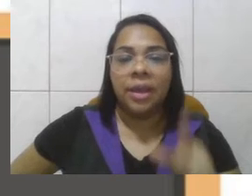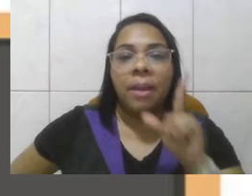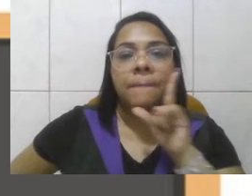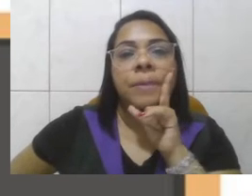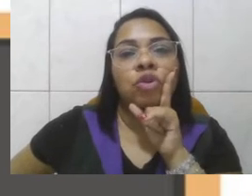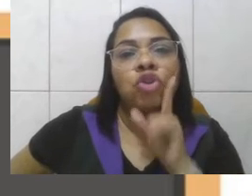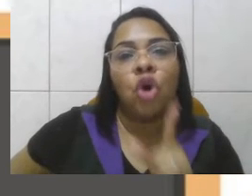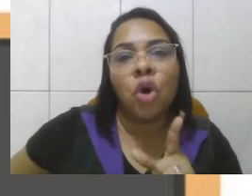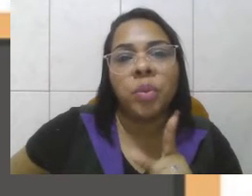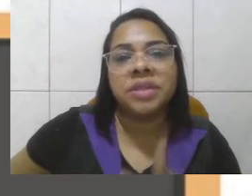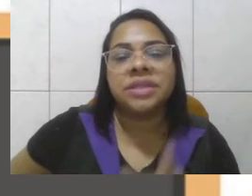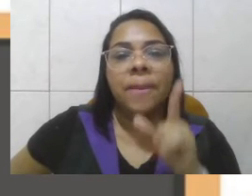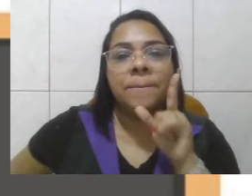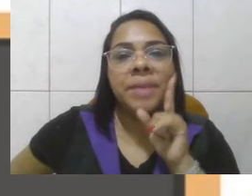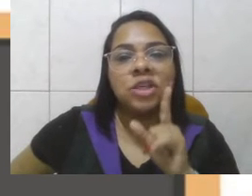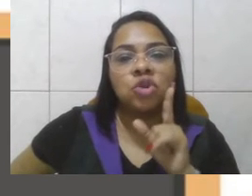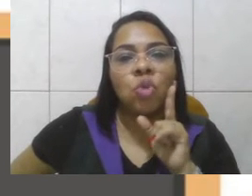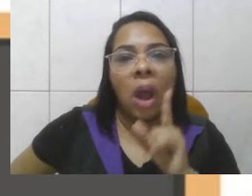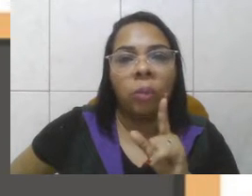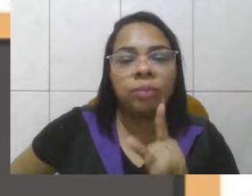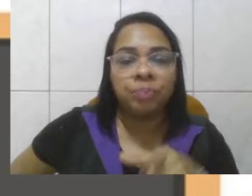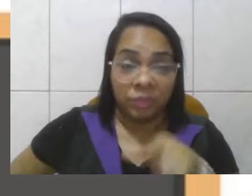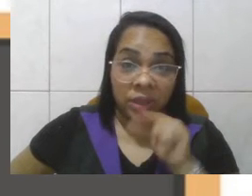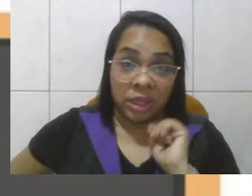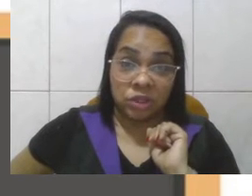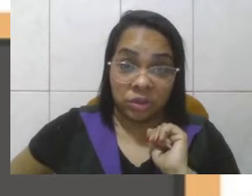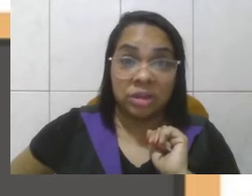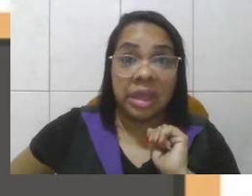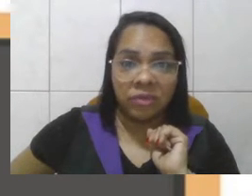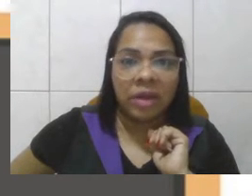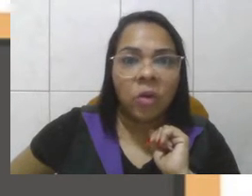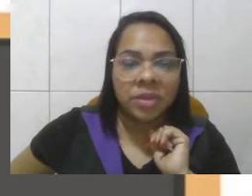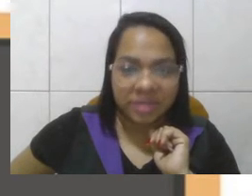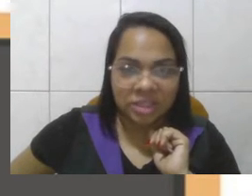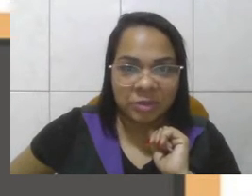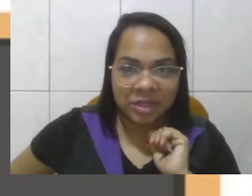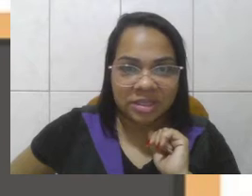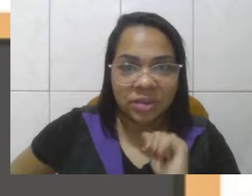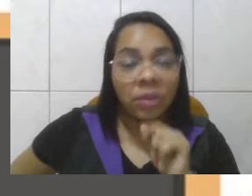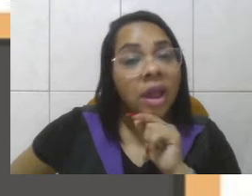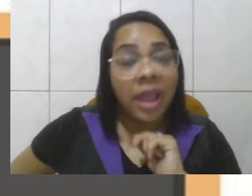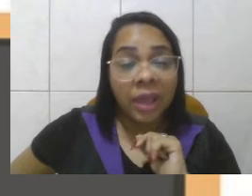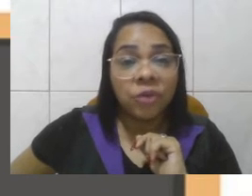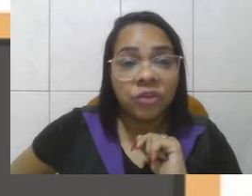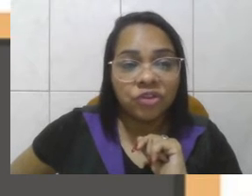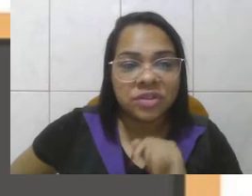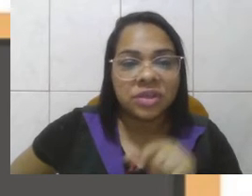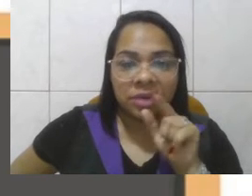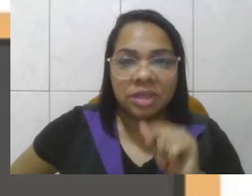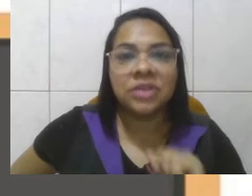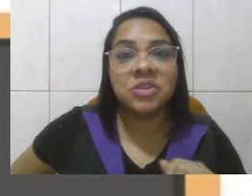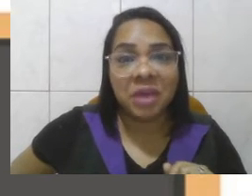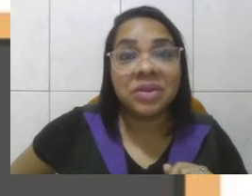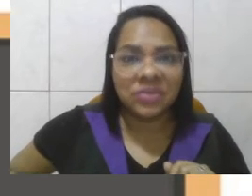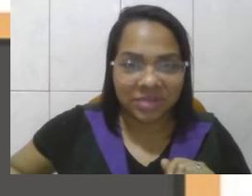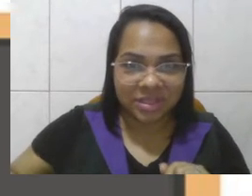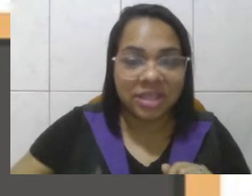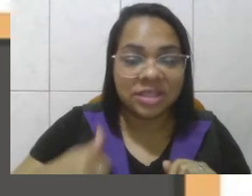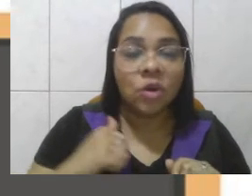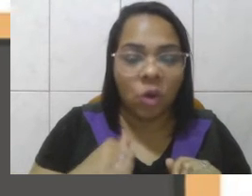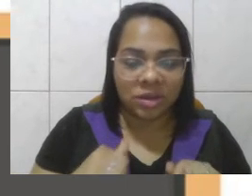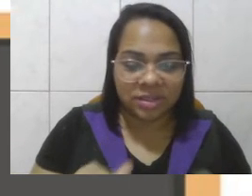aprender: pronomes pessoal. Só que quem vai começar essa explicação é um videozinho e eu espero